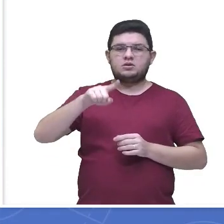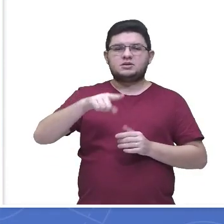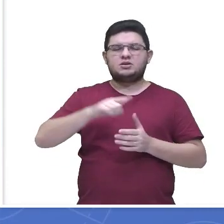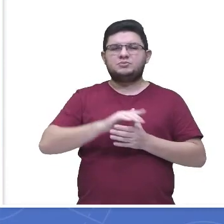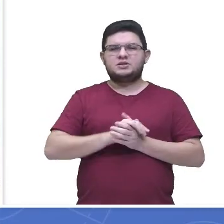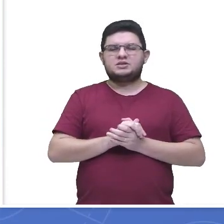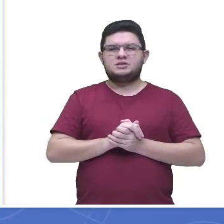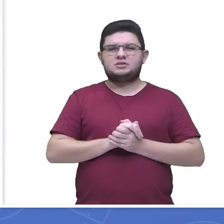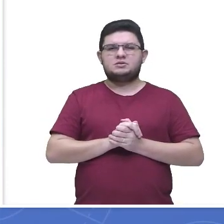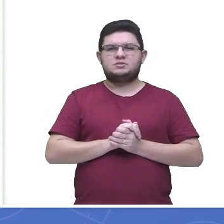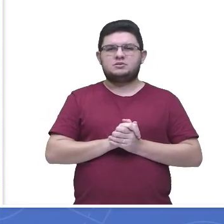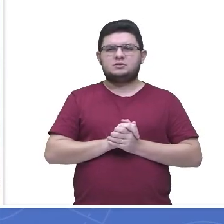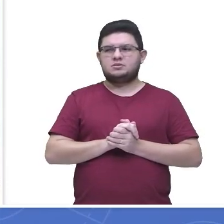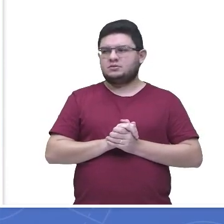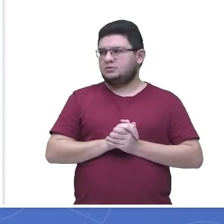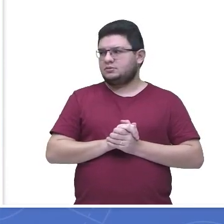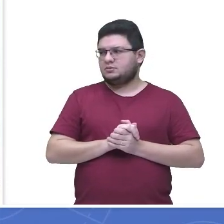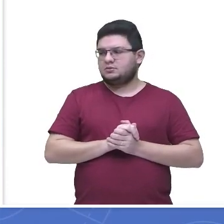nossa próxima imagem.